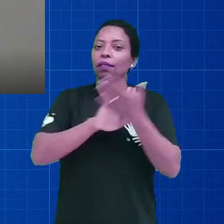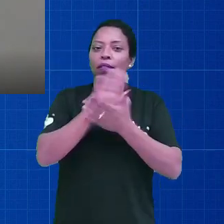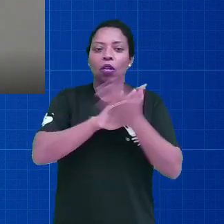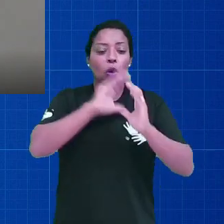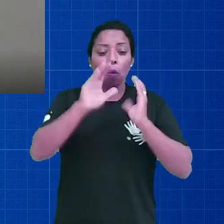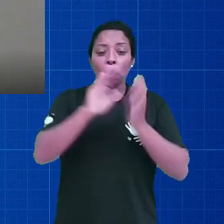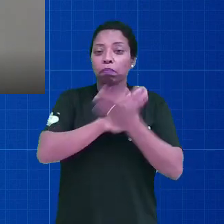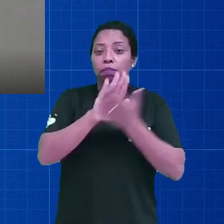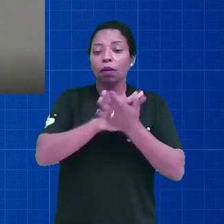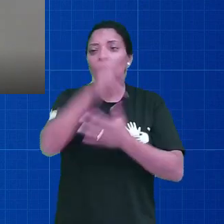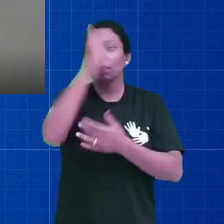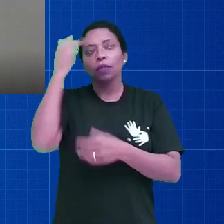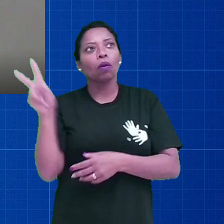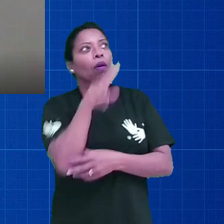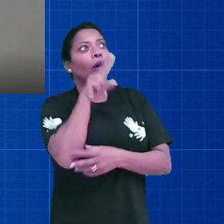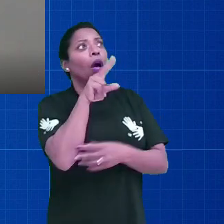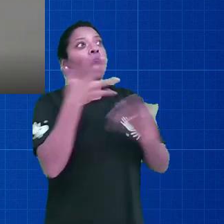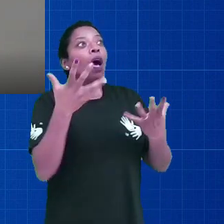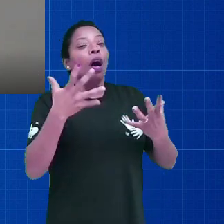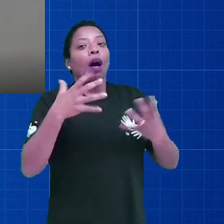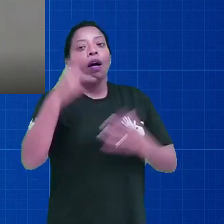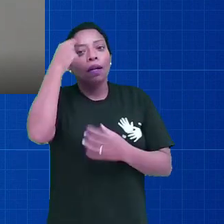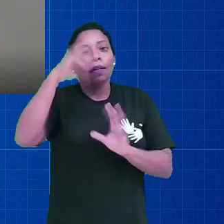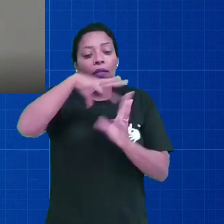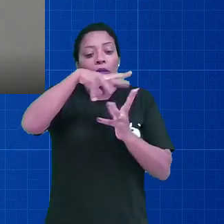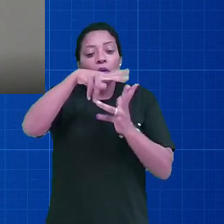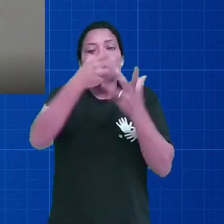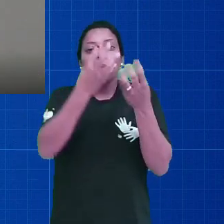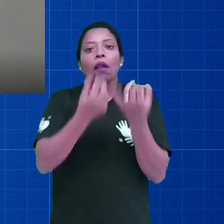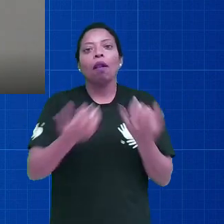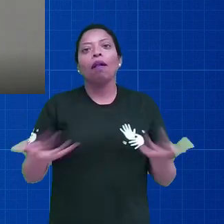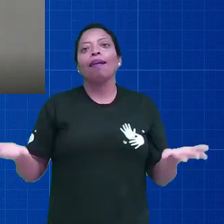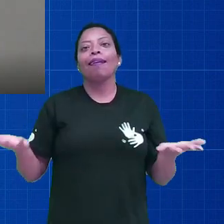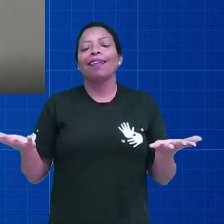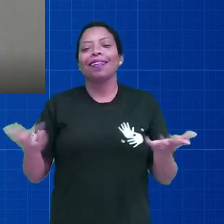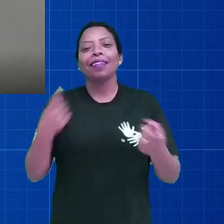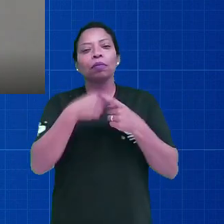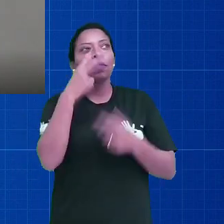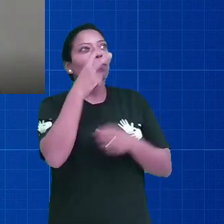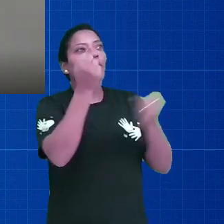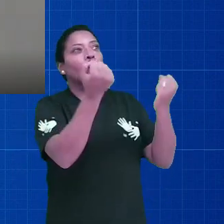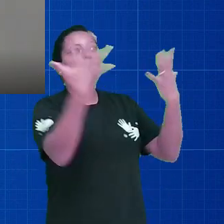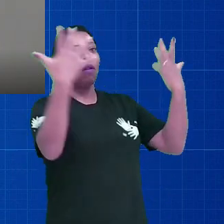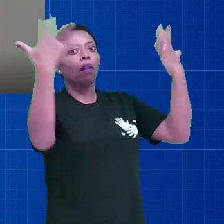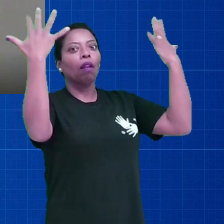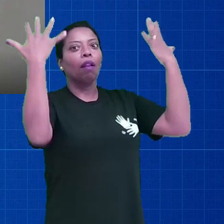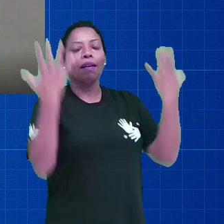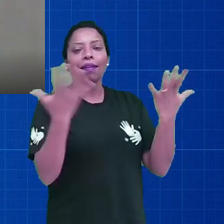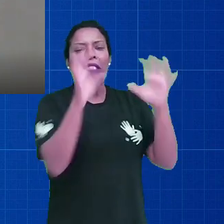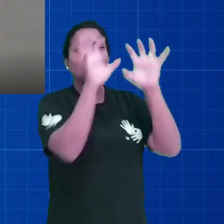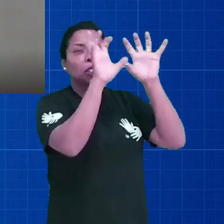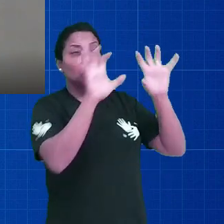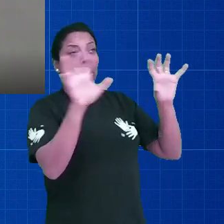gente acreditava que ia acabar o mundo, né? Porque você via aquele clarão no